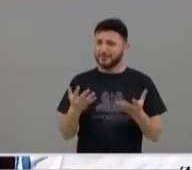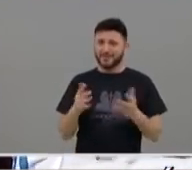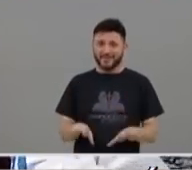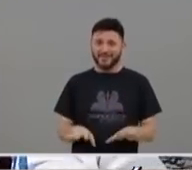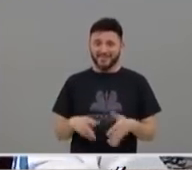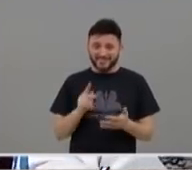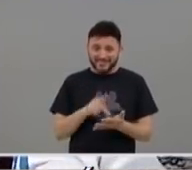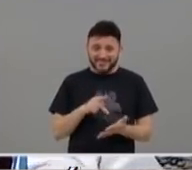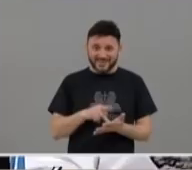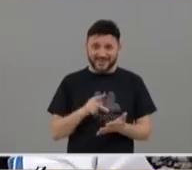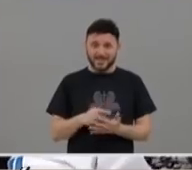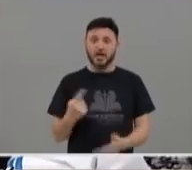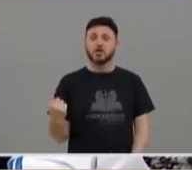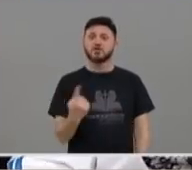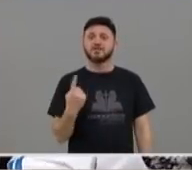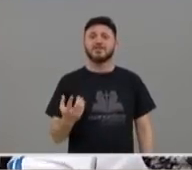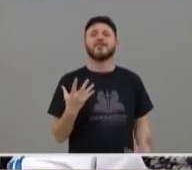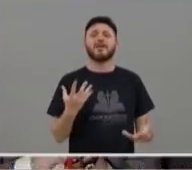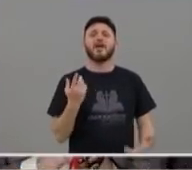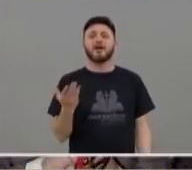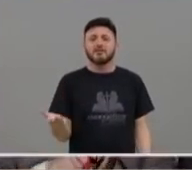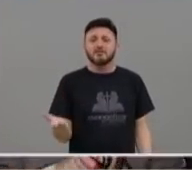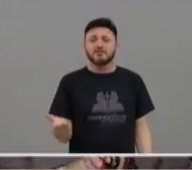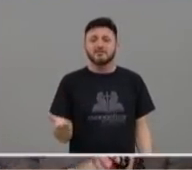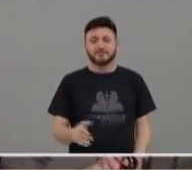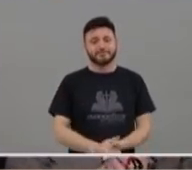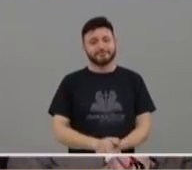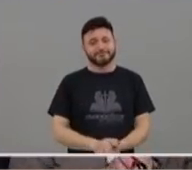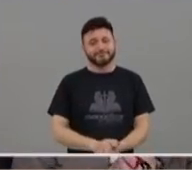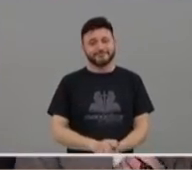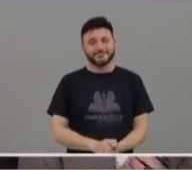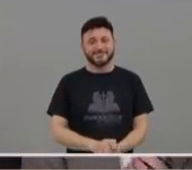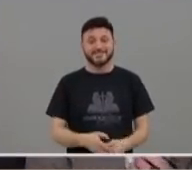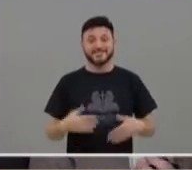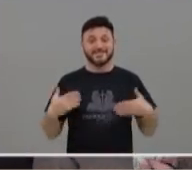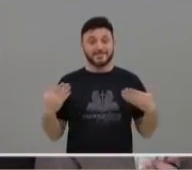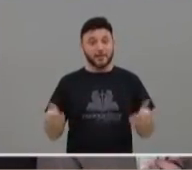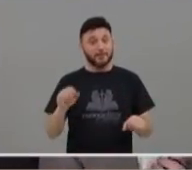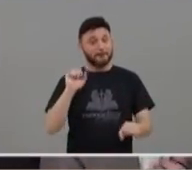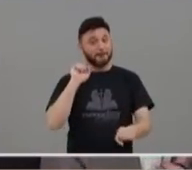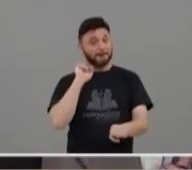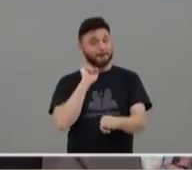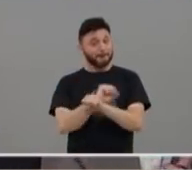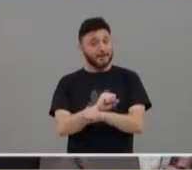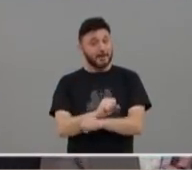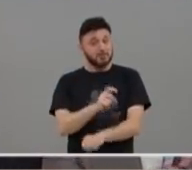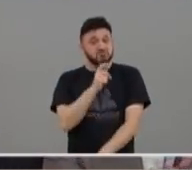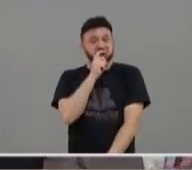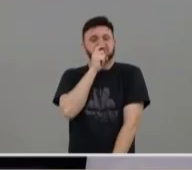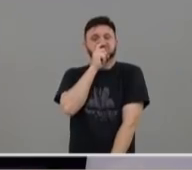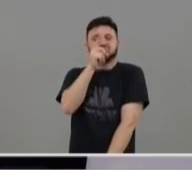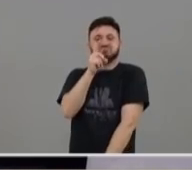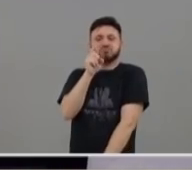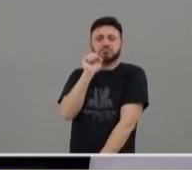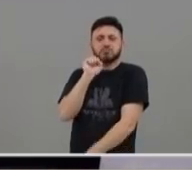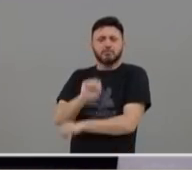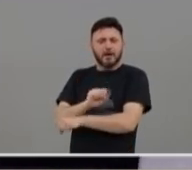acabar sozinho? Você que está em casa quer acabar sozinho? Então para de ser